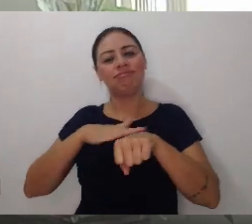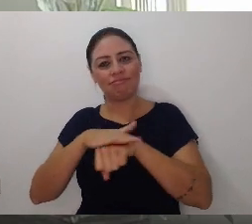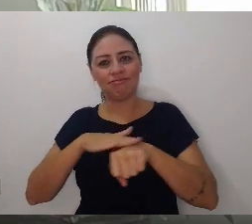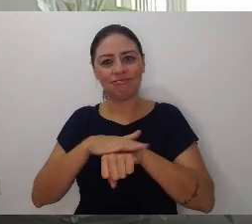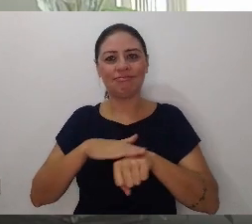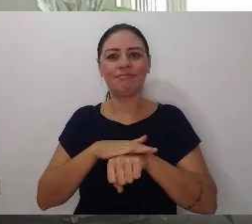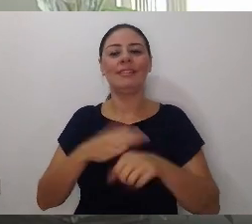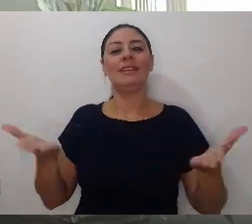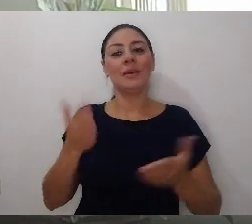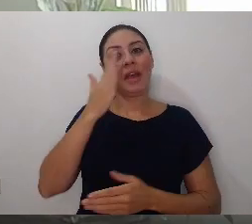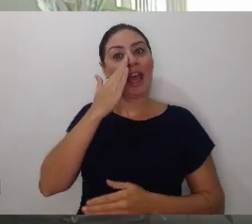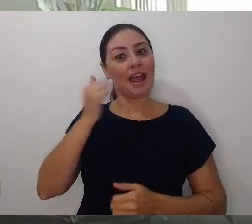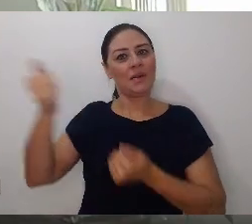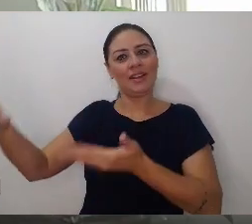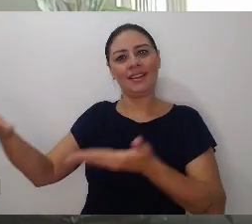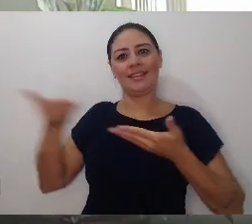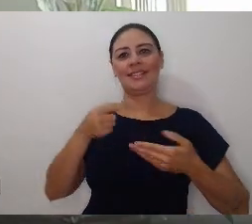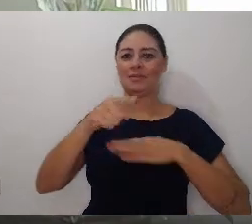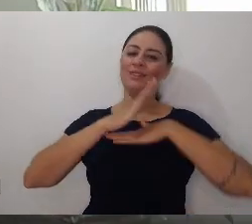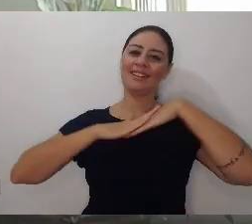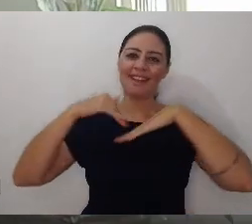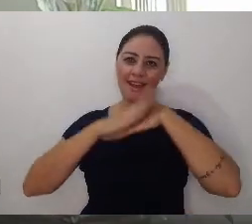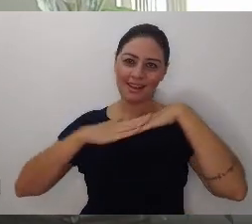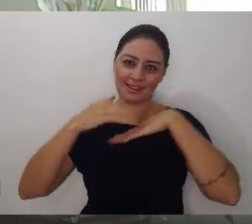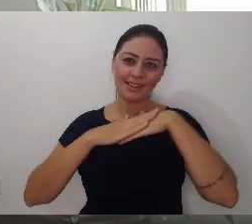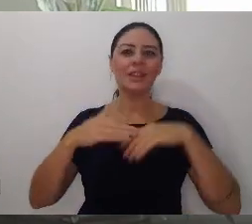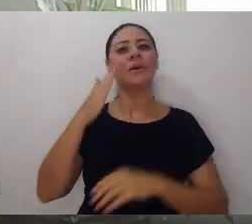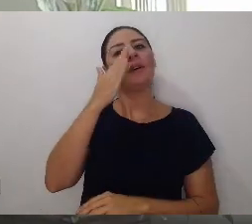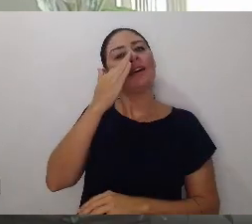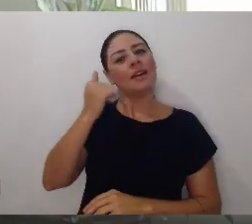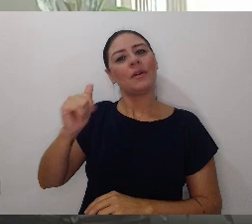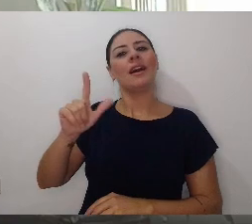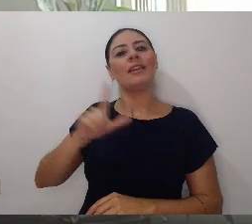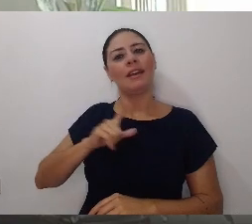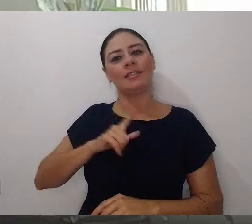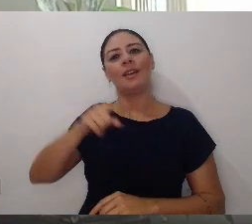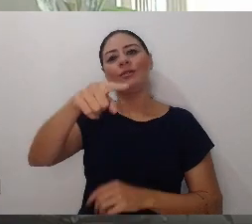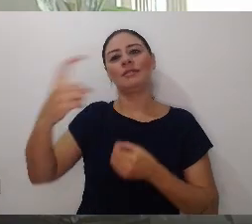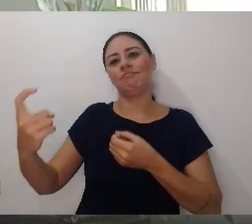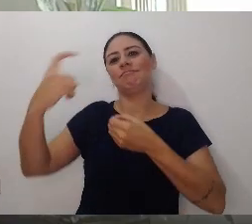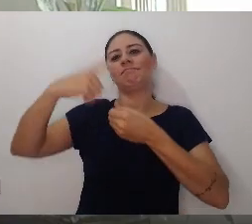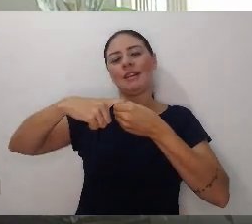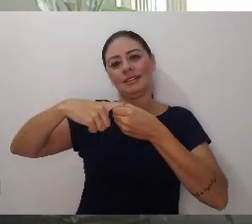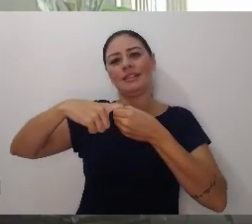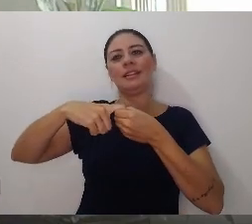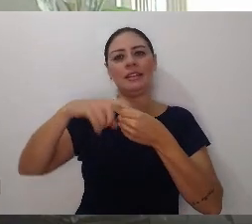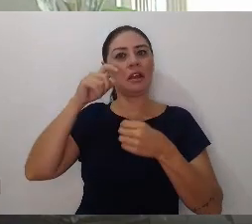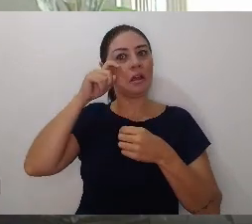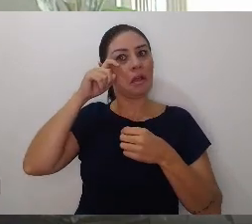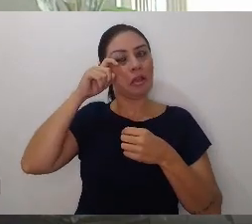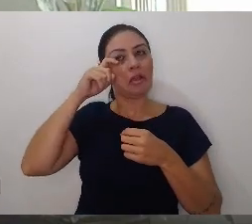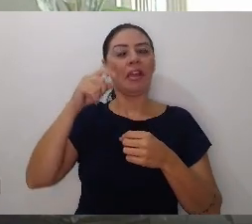momento de diálogo, né, doutora? Então, a Araucária te recebe com muito carinho, a Araucária conta com a